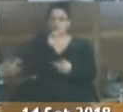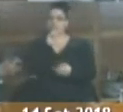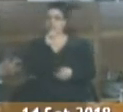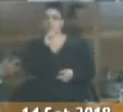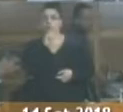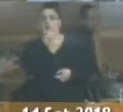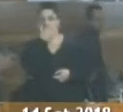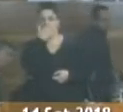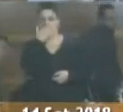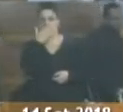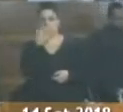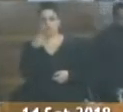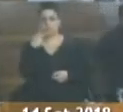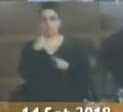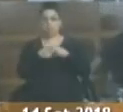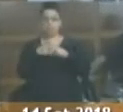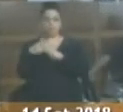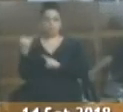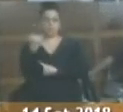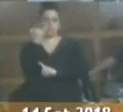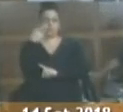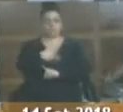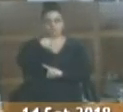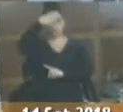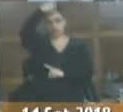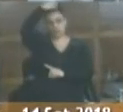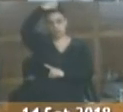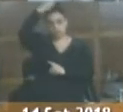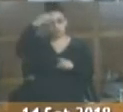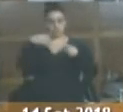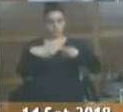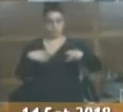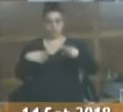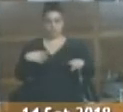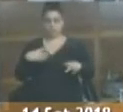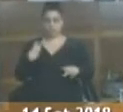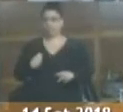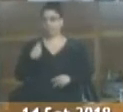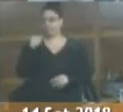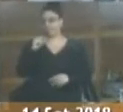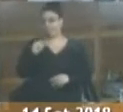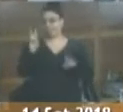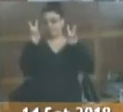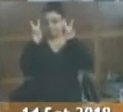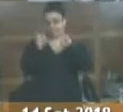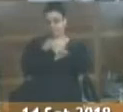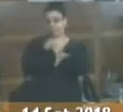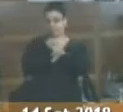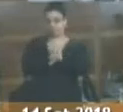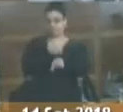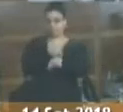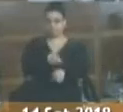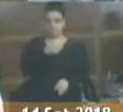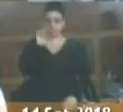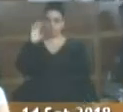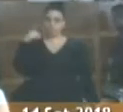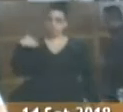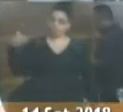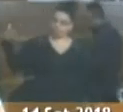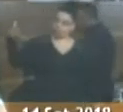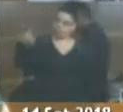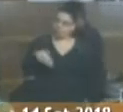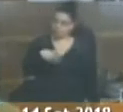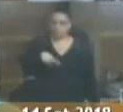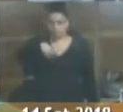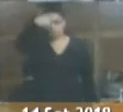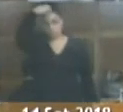que isso é importante? Angra e Paraty vivem de quê? De turismo. E só turistas virão a Angra se a Baía da Ilha